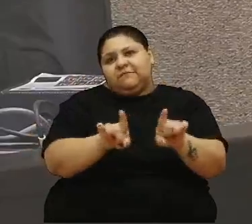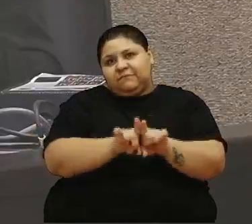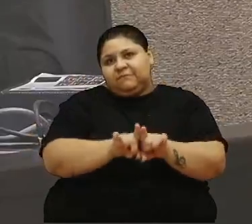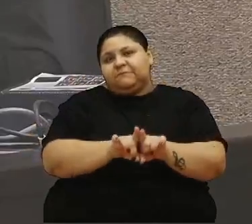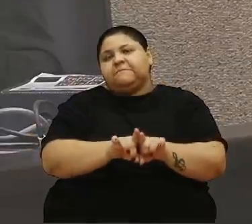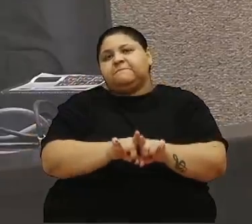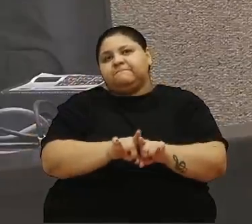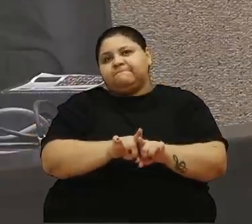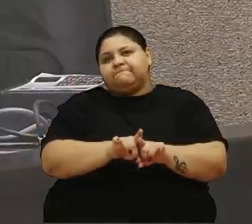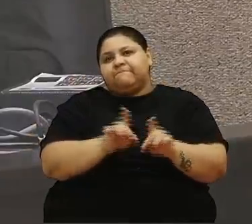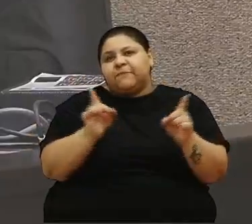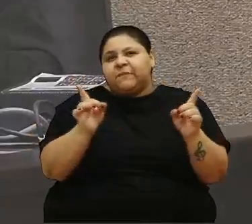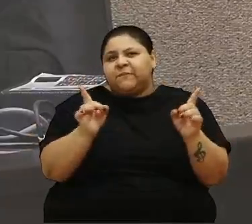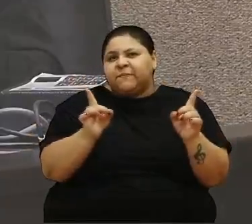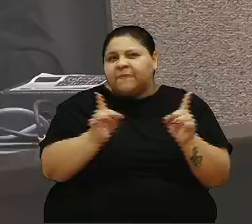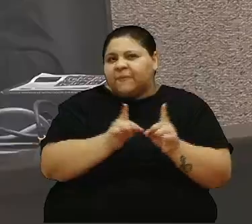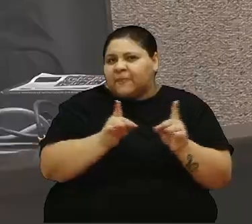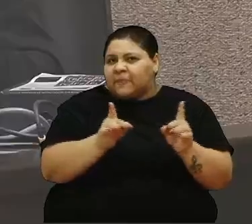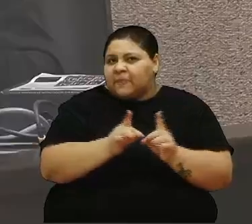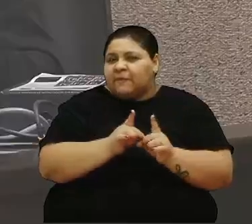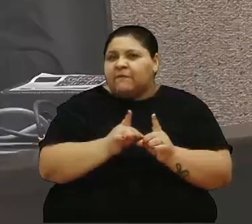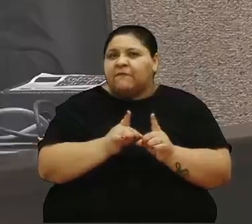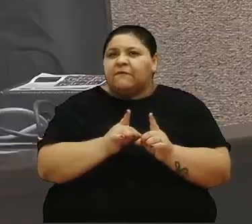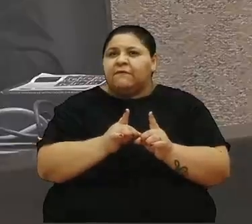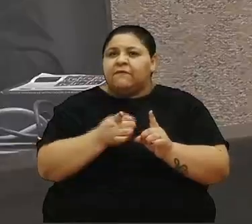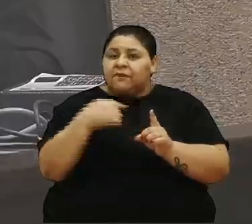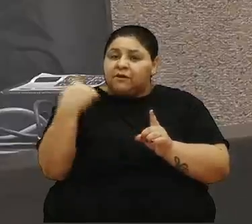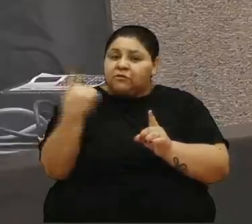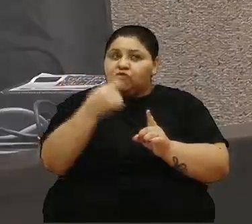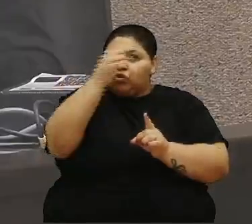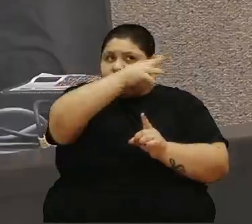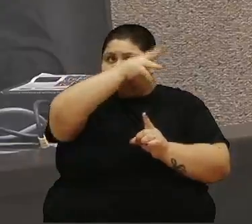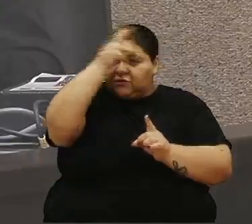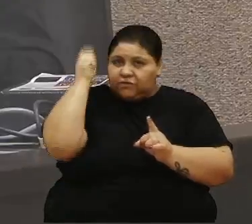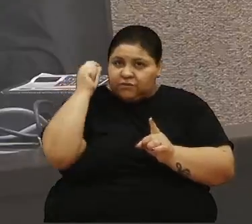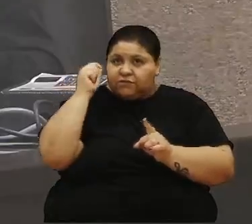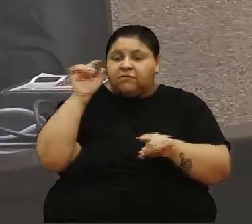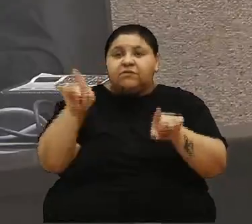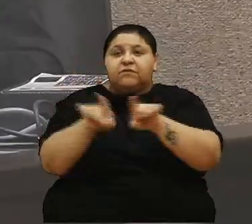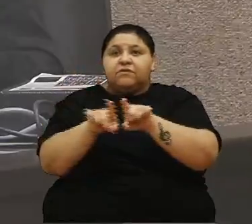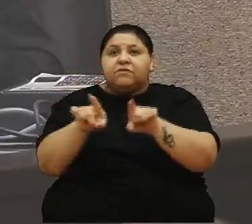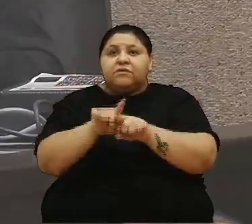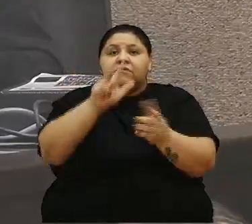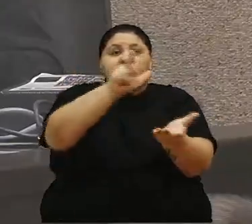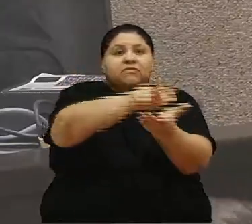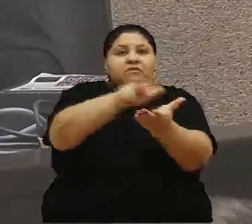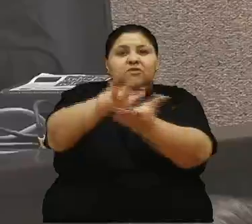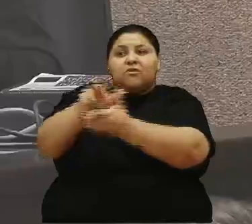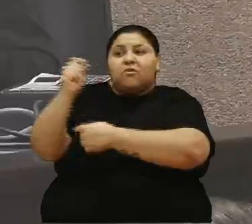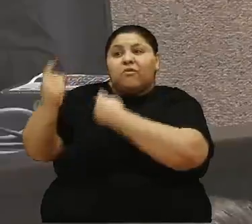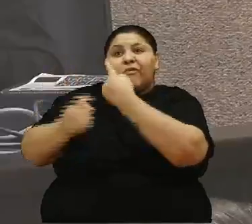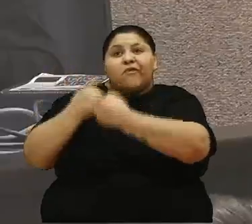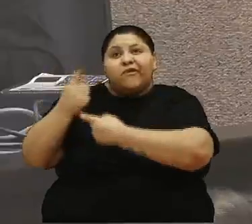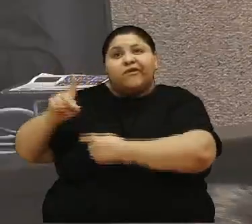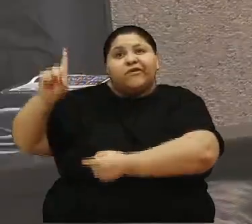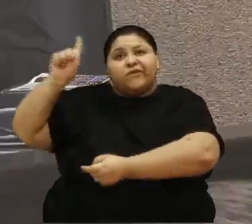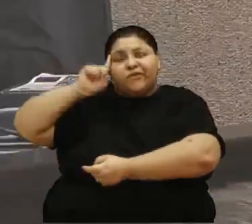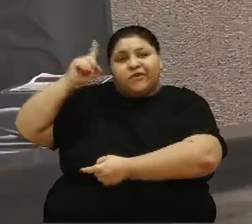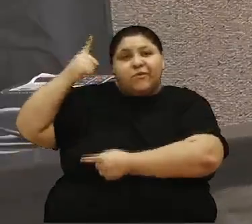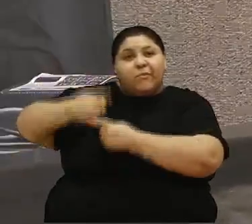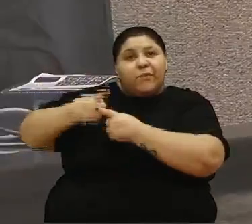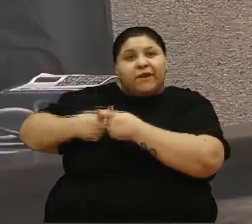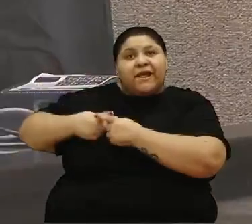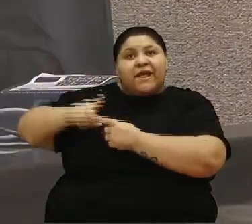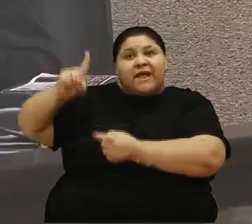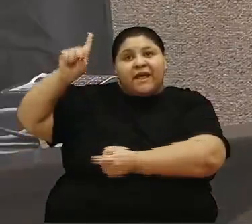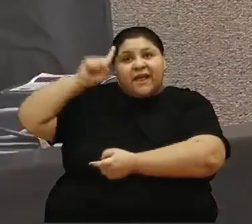são pequenas no nosso município, mas a questão do leito nos preocupa diariamente, porque